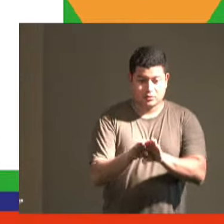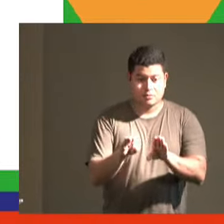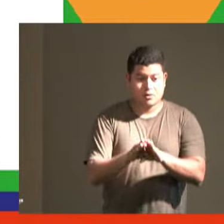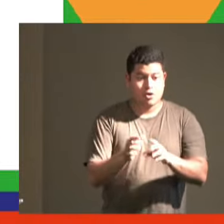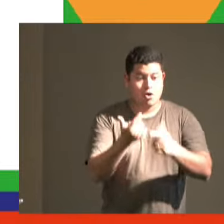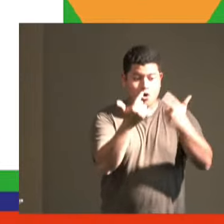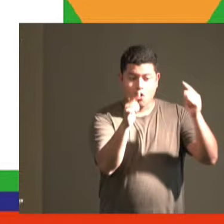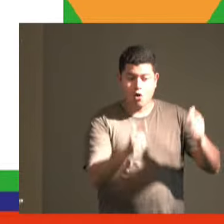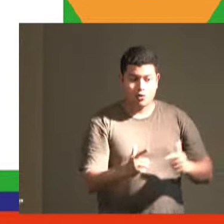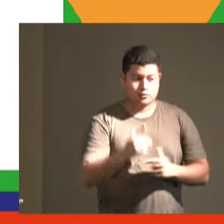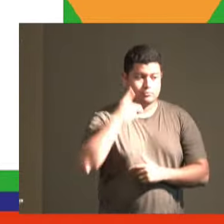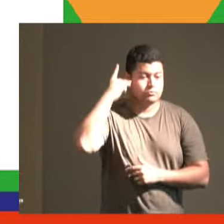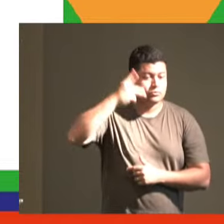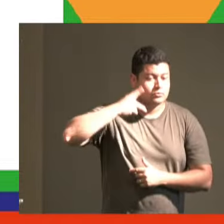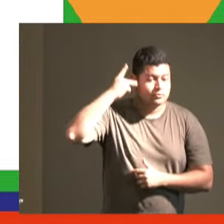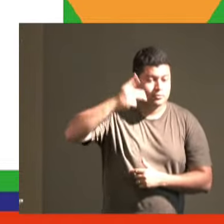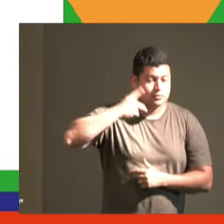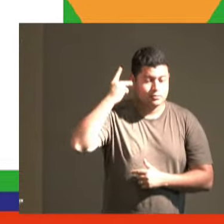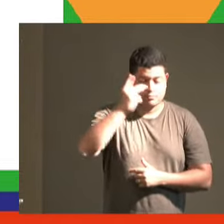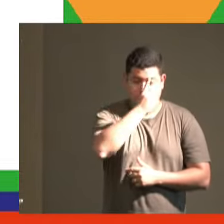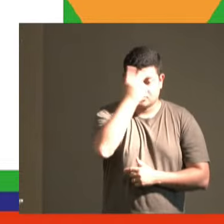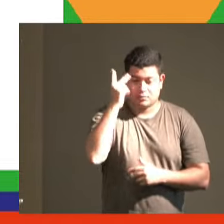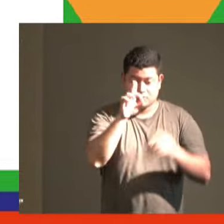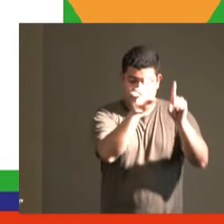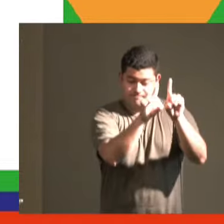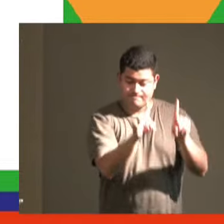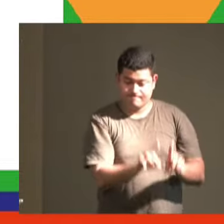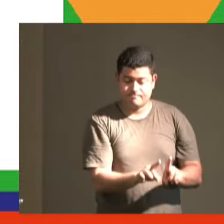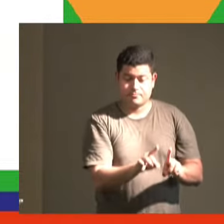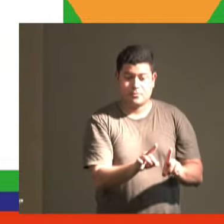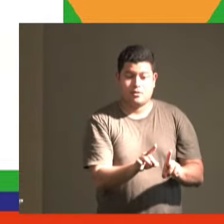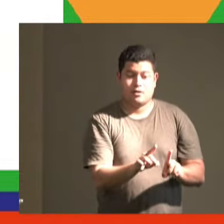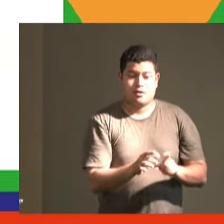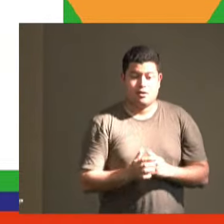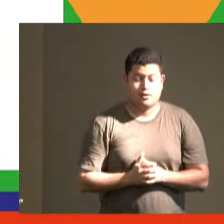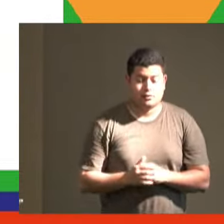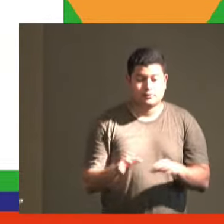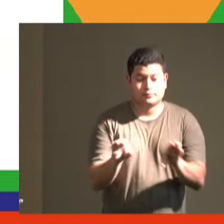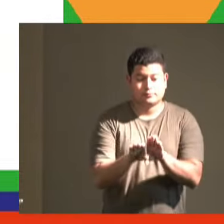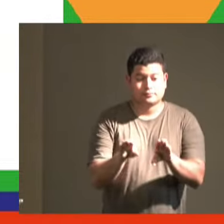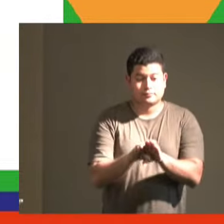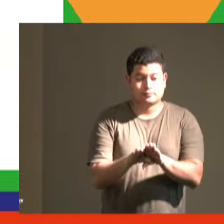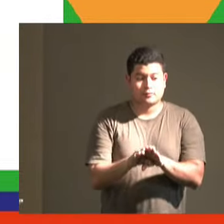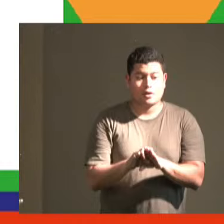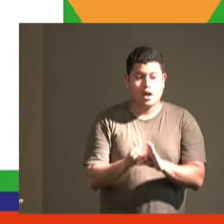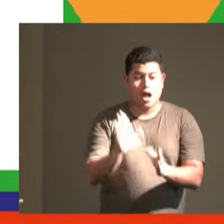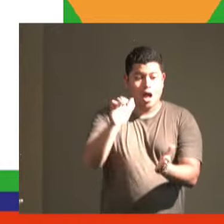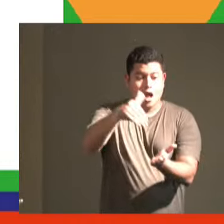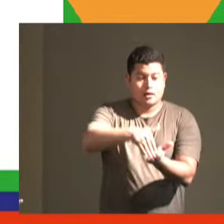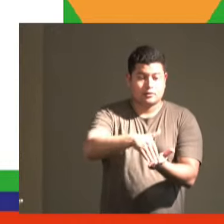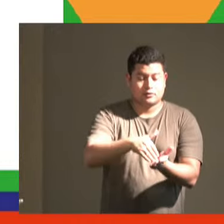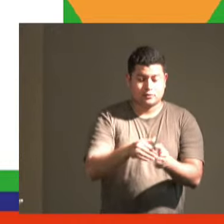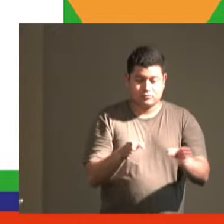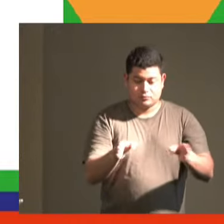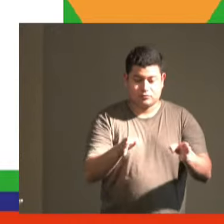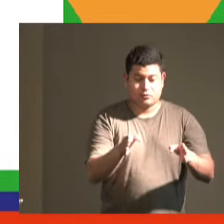para as pessoas com deficiência, e que esse plano ele vigorou até o final de